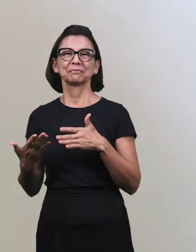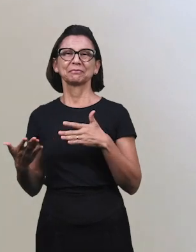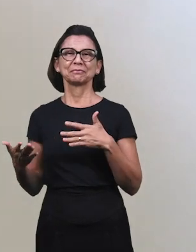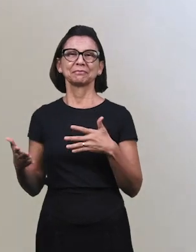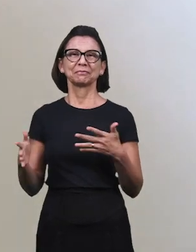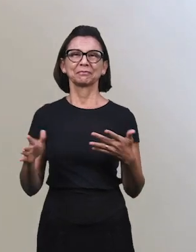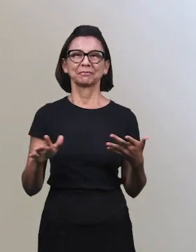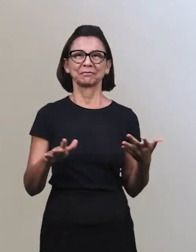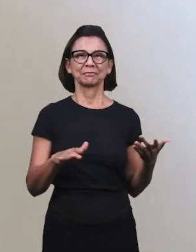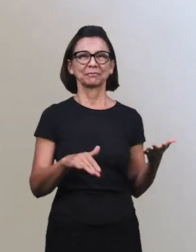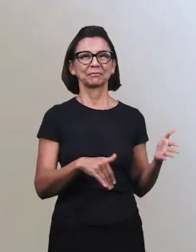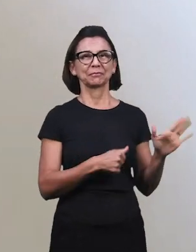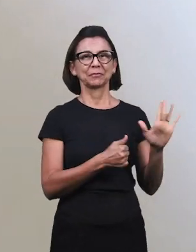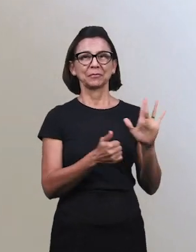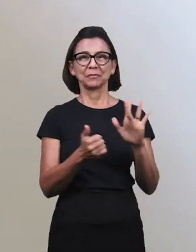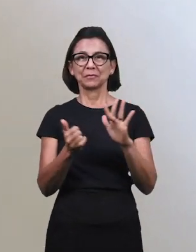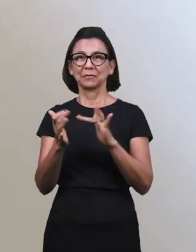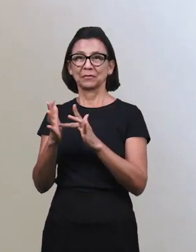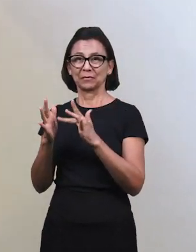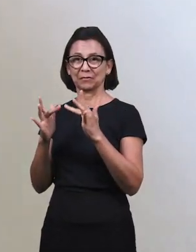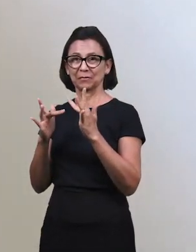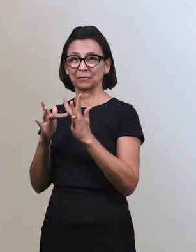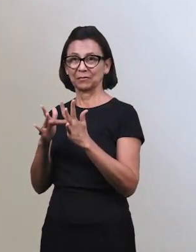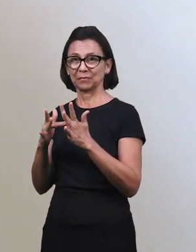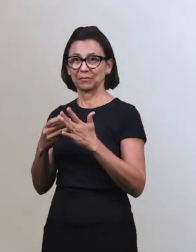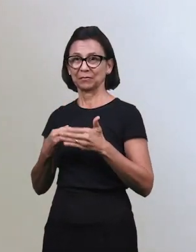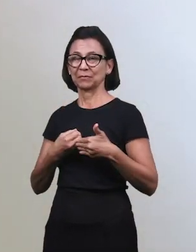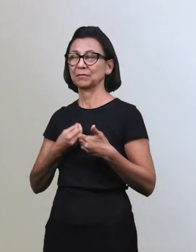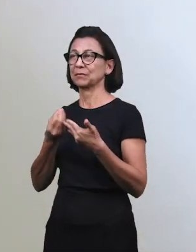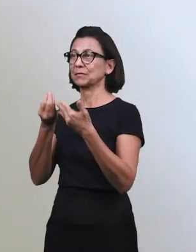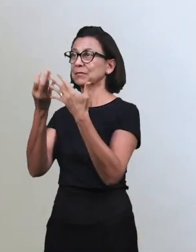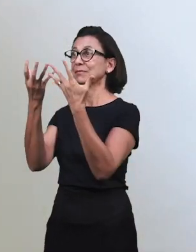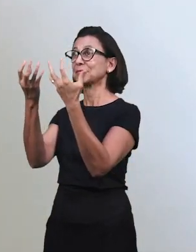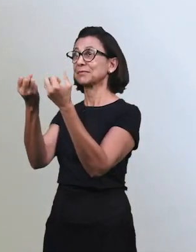Sendo por Jesus aceito,